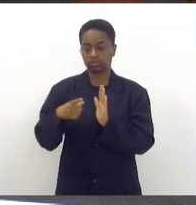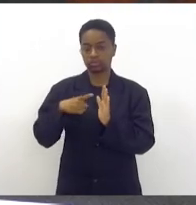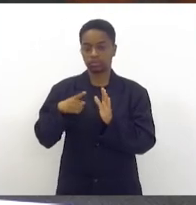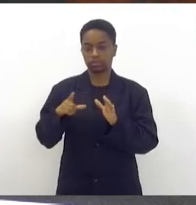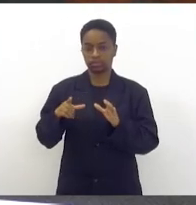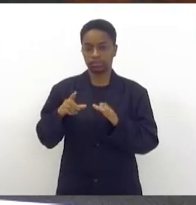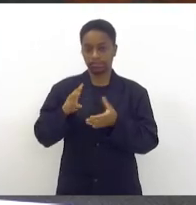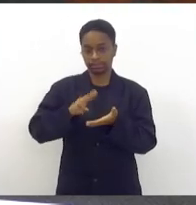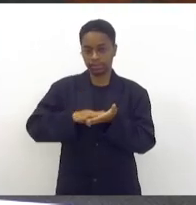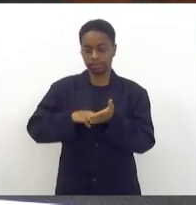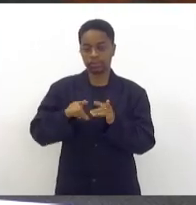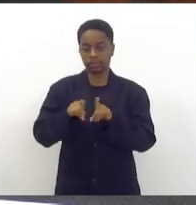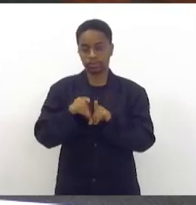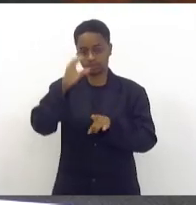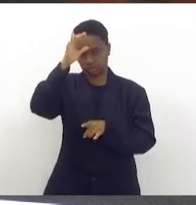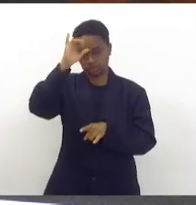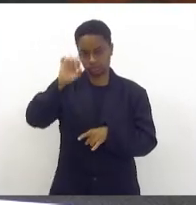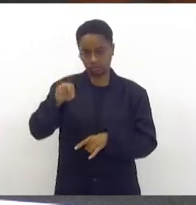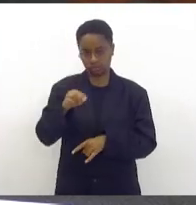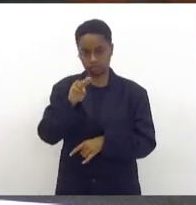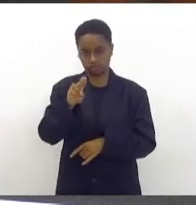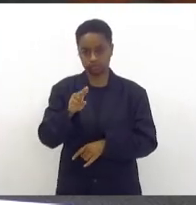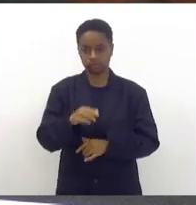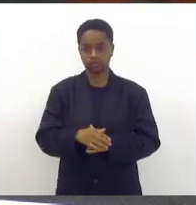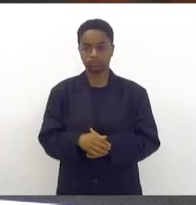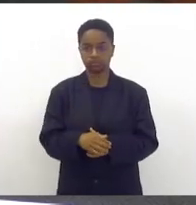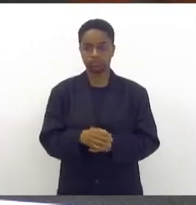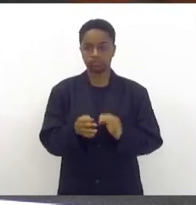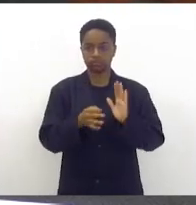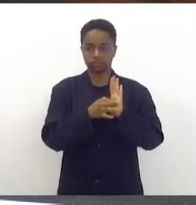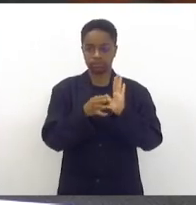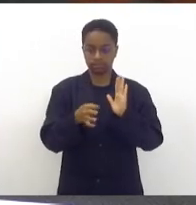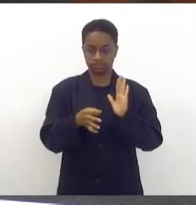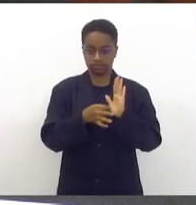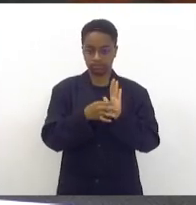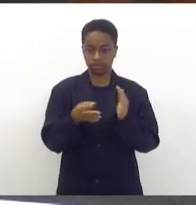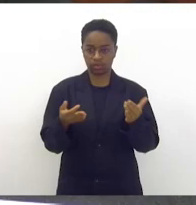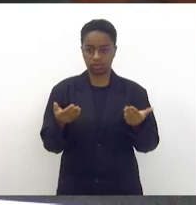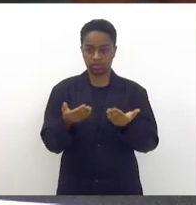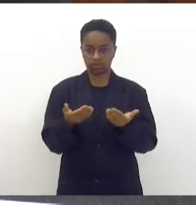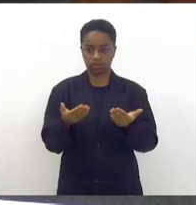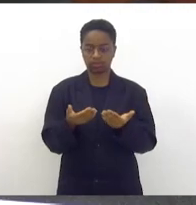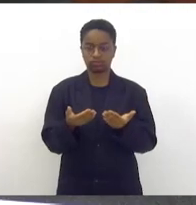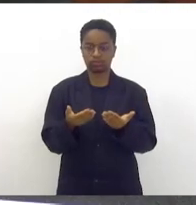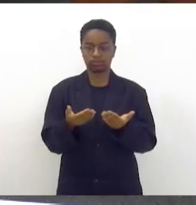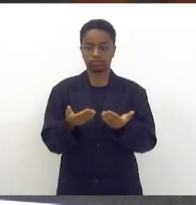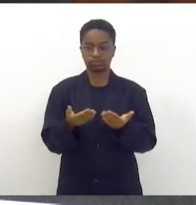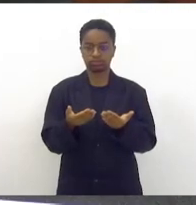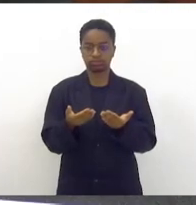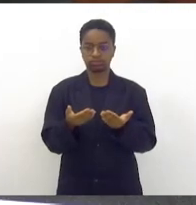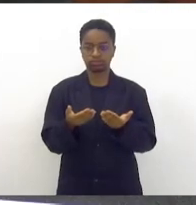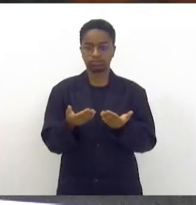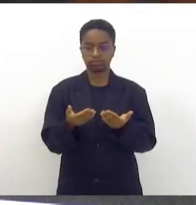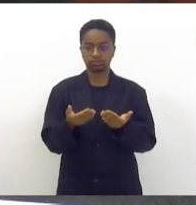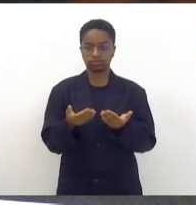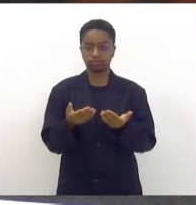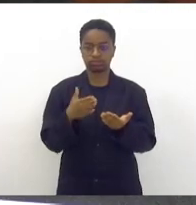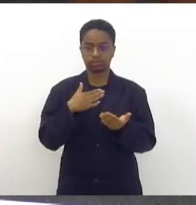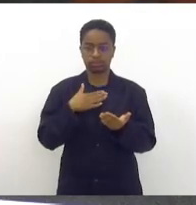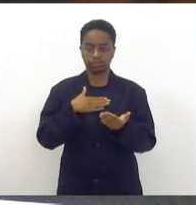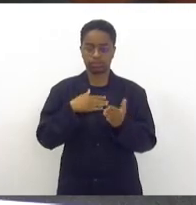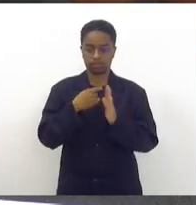comissão, deputada Tia Ju. O parecer, ele hoje fica sobre a minha